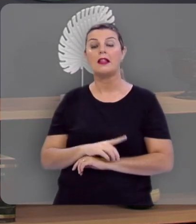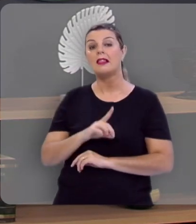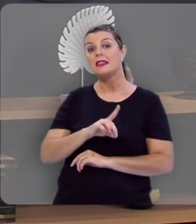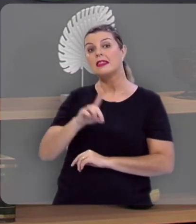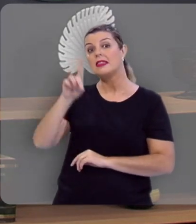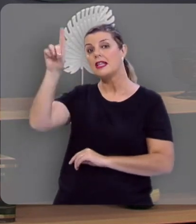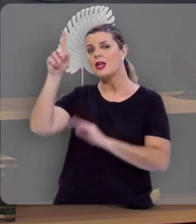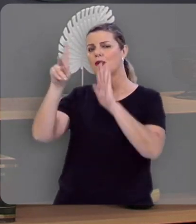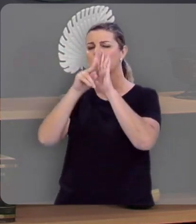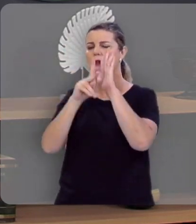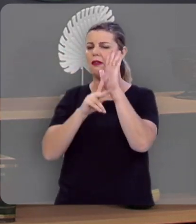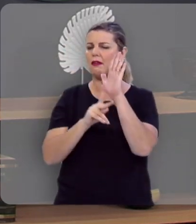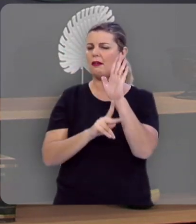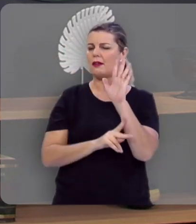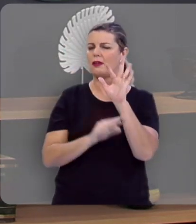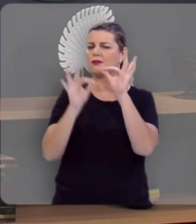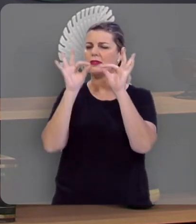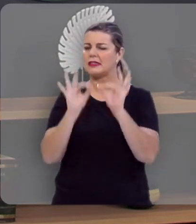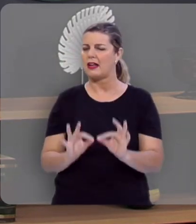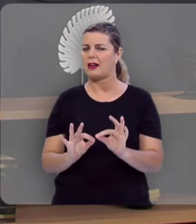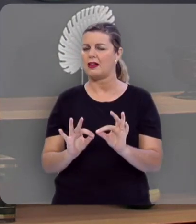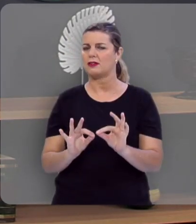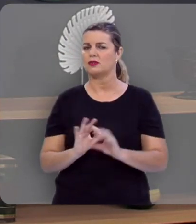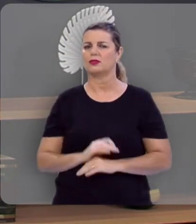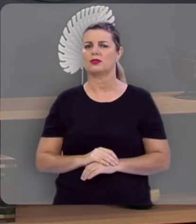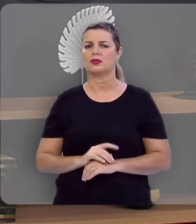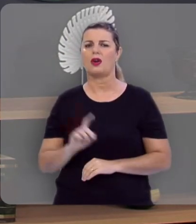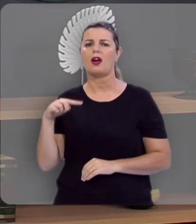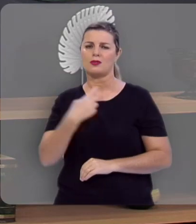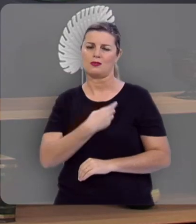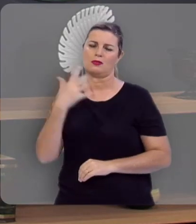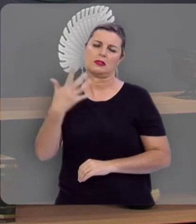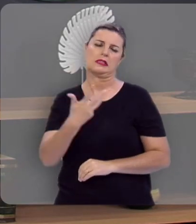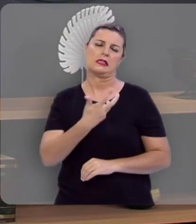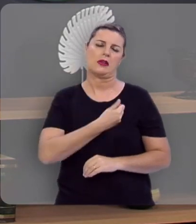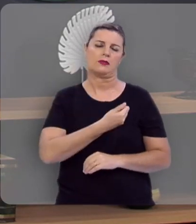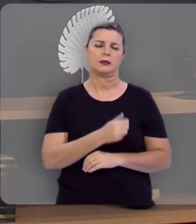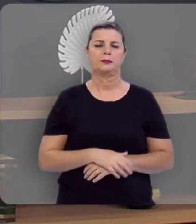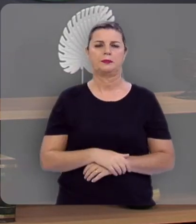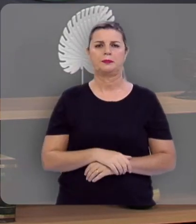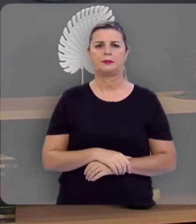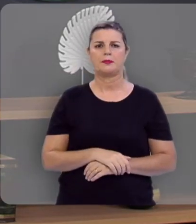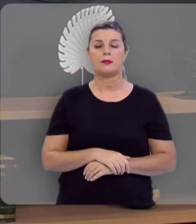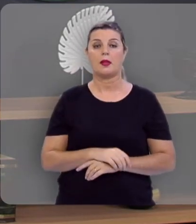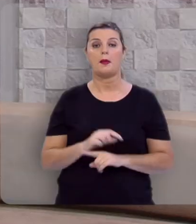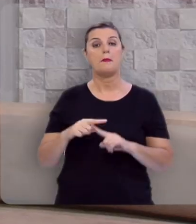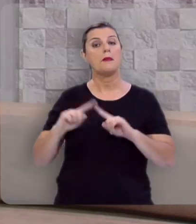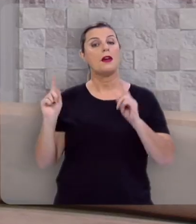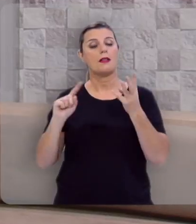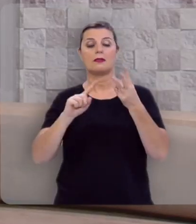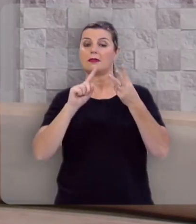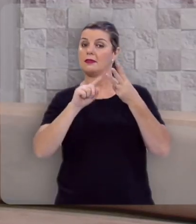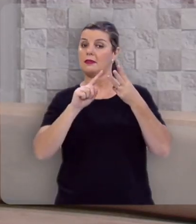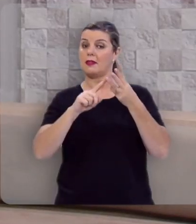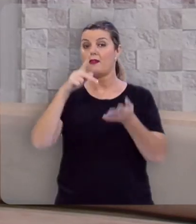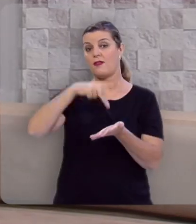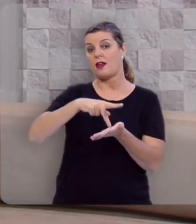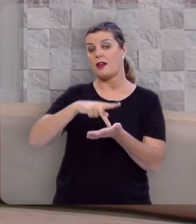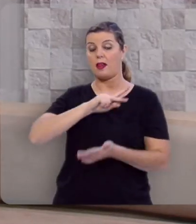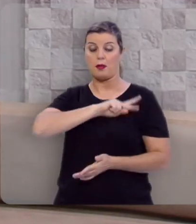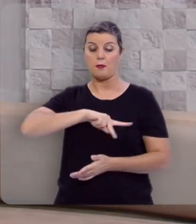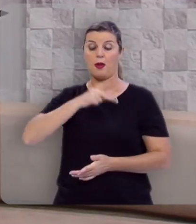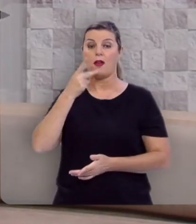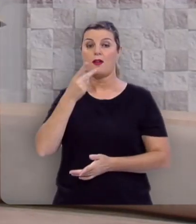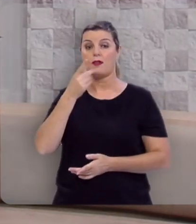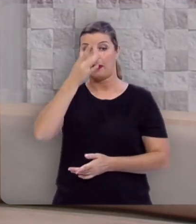Deus quem planejou e executou a nossa salvação. Mas a terceira verdade é que Paulo